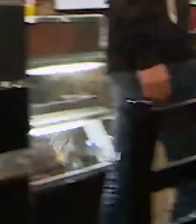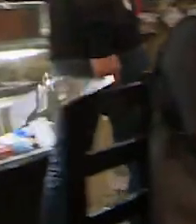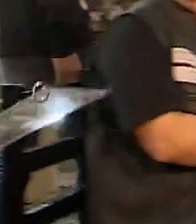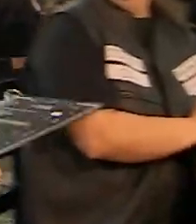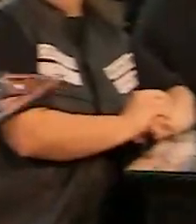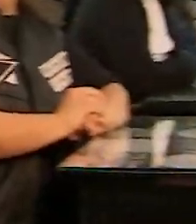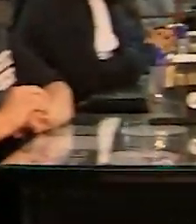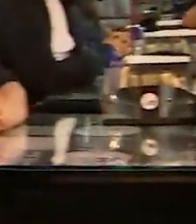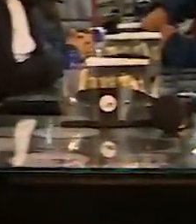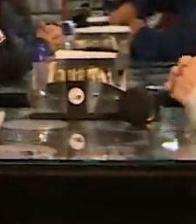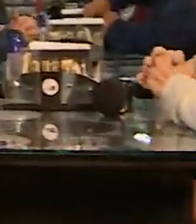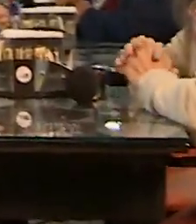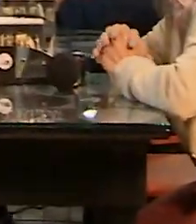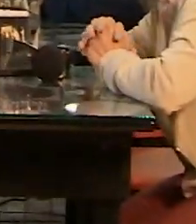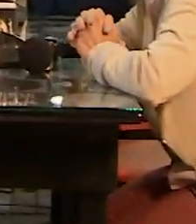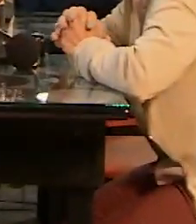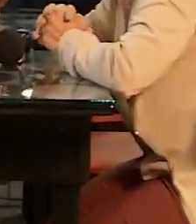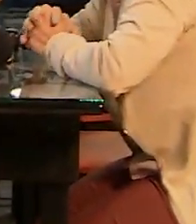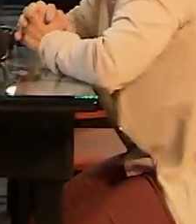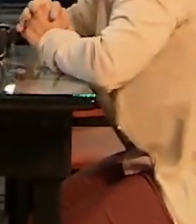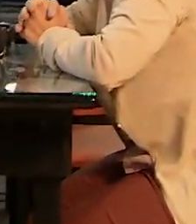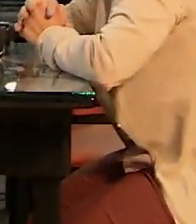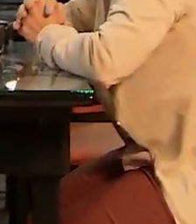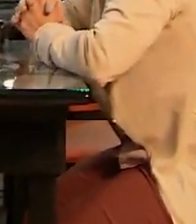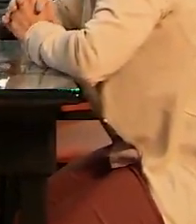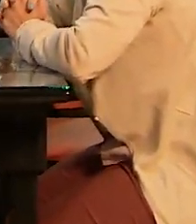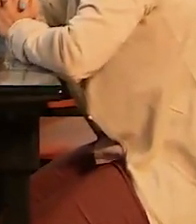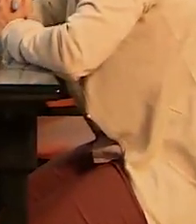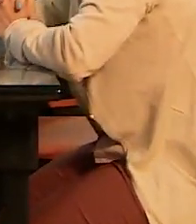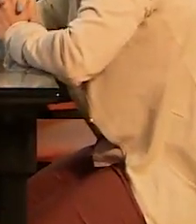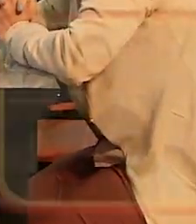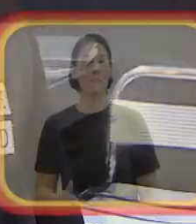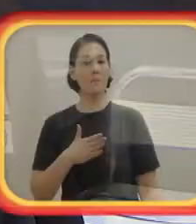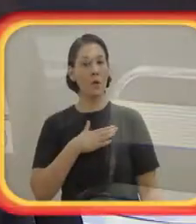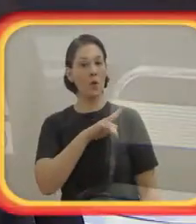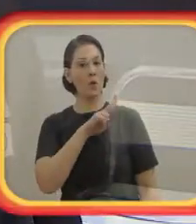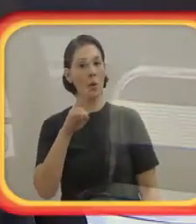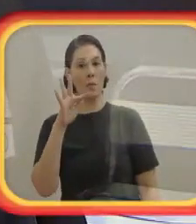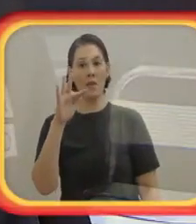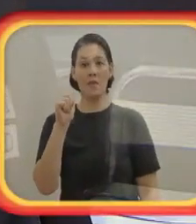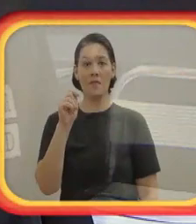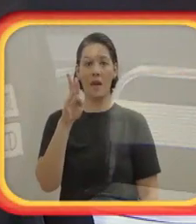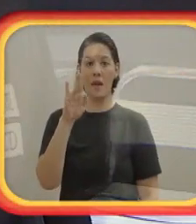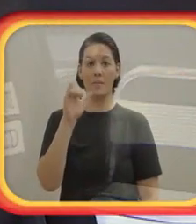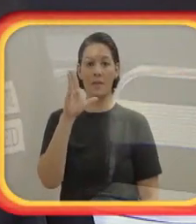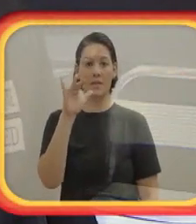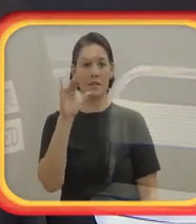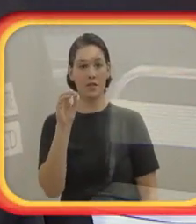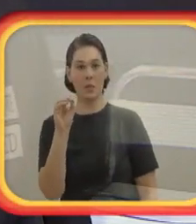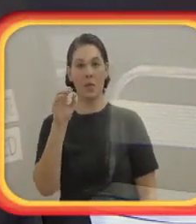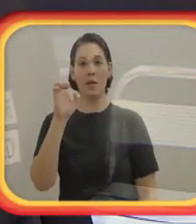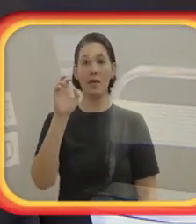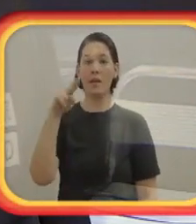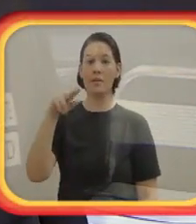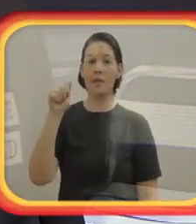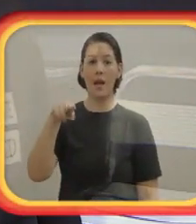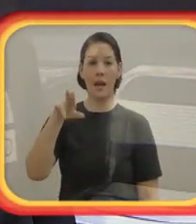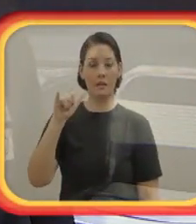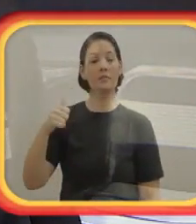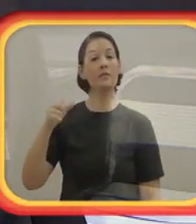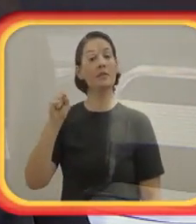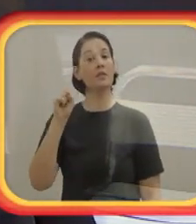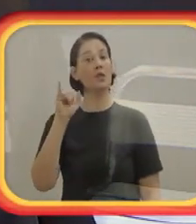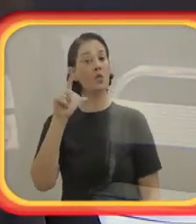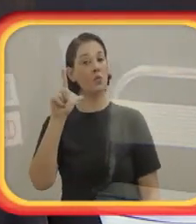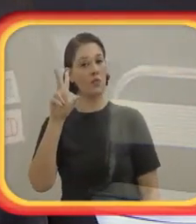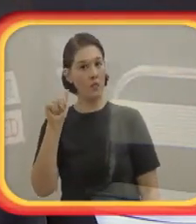couro leva um cardápio para Fernanda e outros jovens com síndrome de Down sentados à mesa. Meu nome é Fabrício Hernandes da Silva, tenho 29 anos, tenho síndrome de